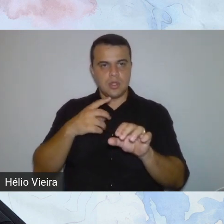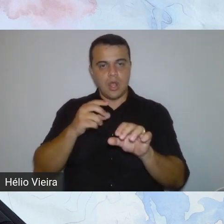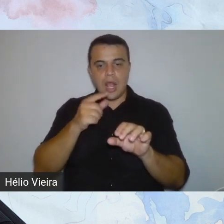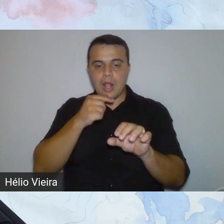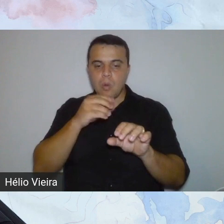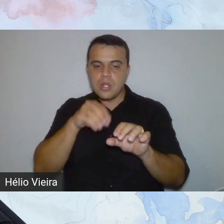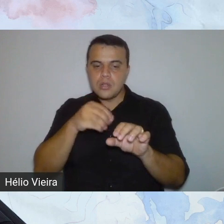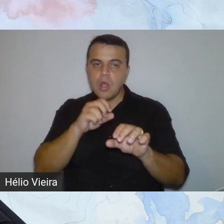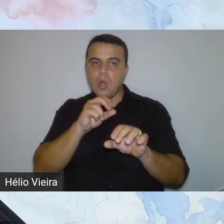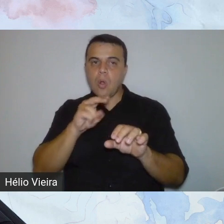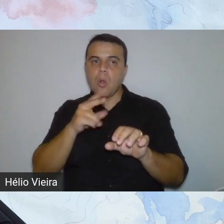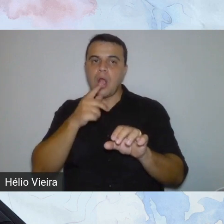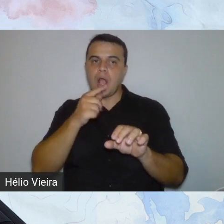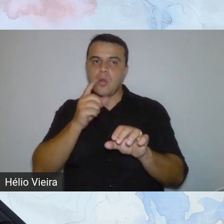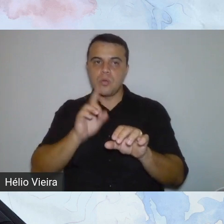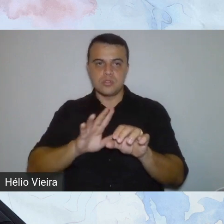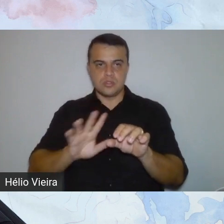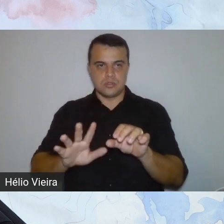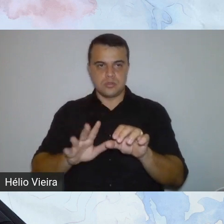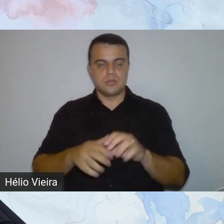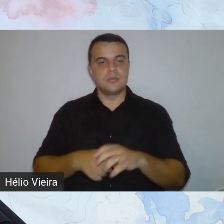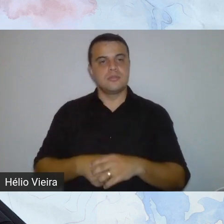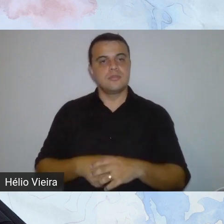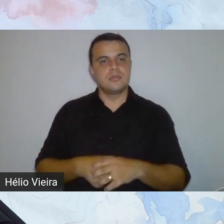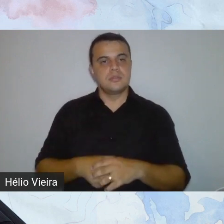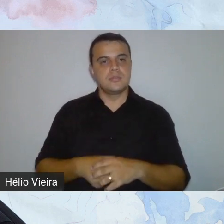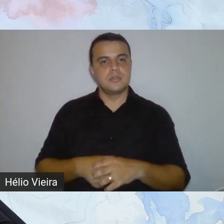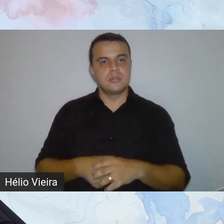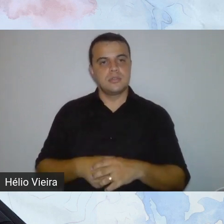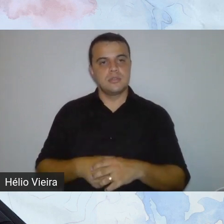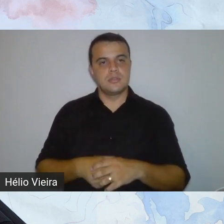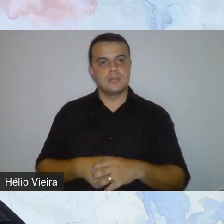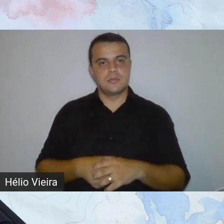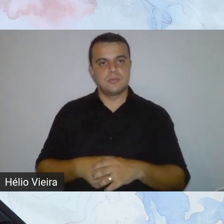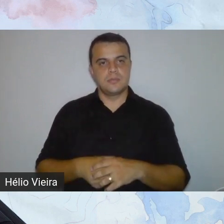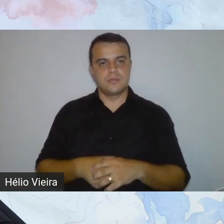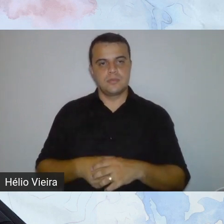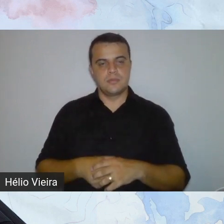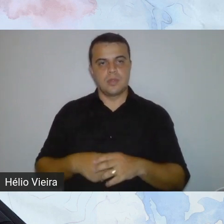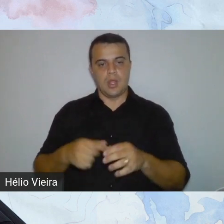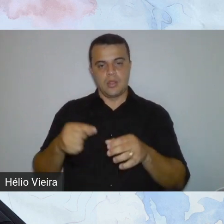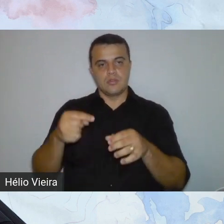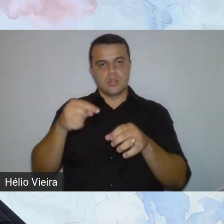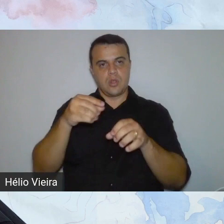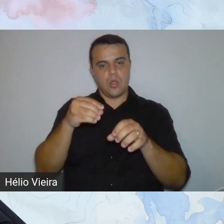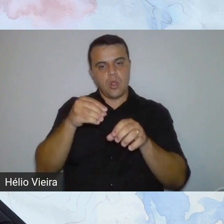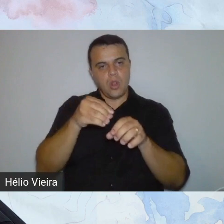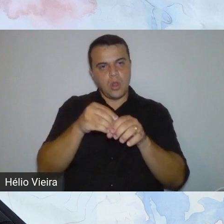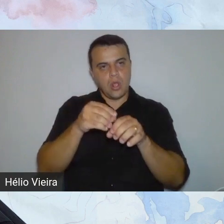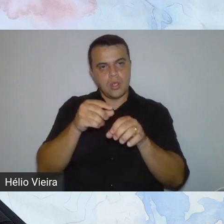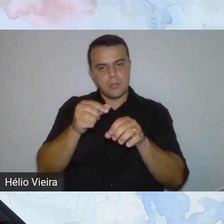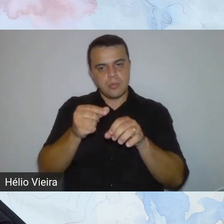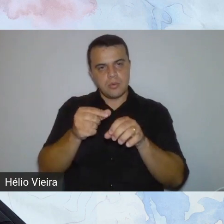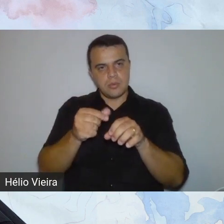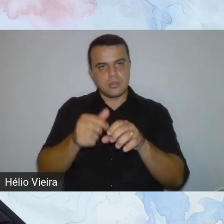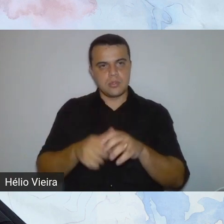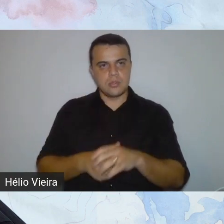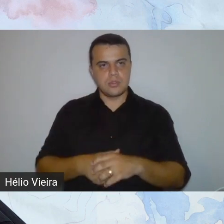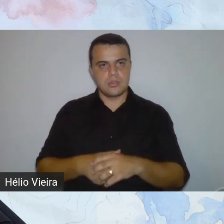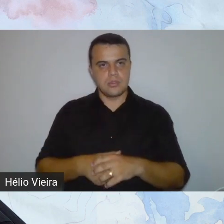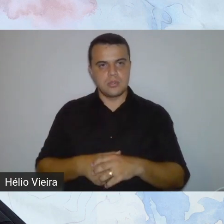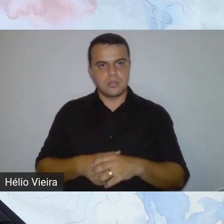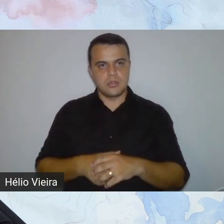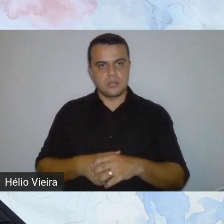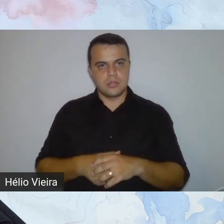água aqui dentro, tá vendo? E aí você coloca a ponta e aí você